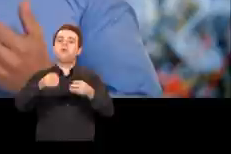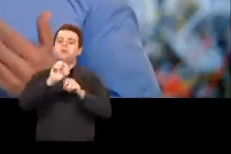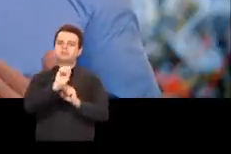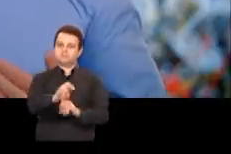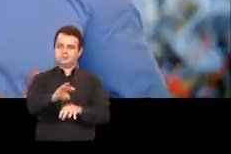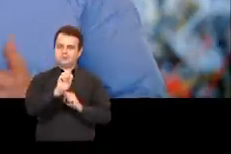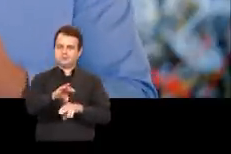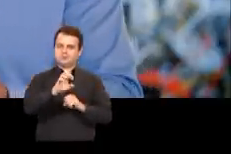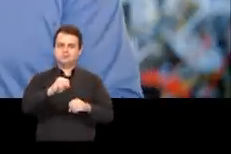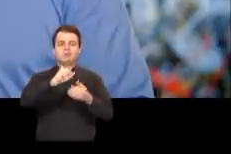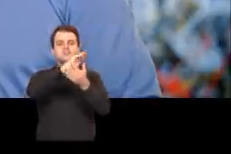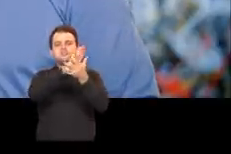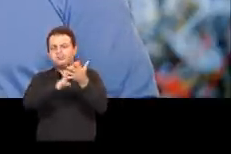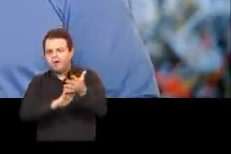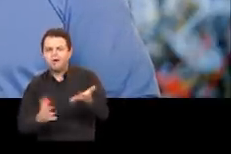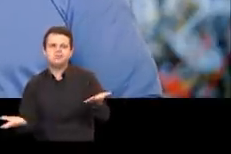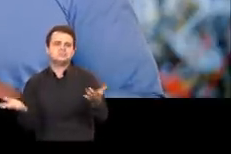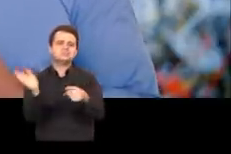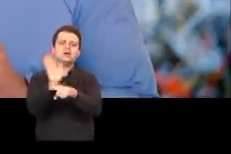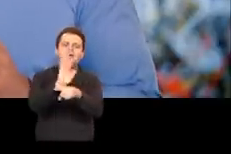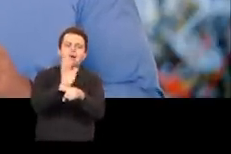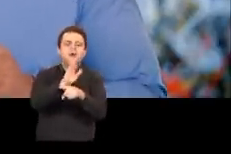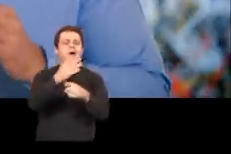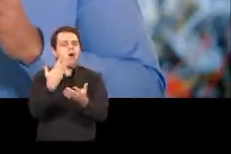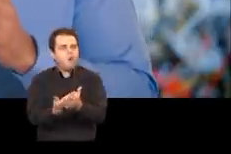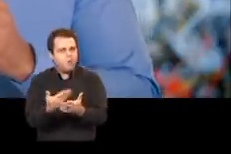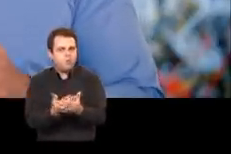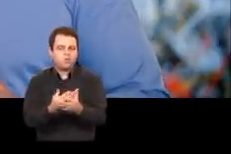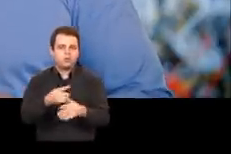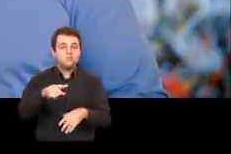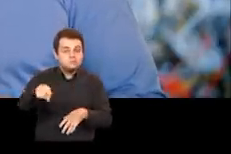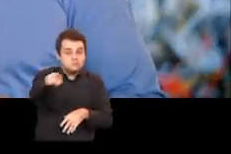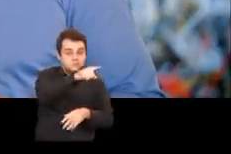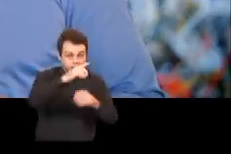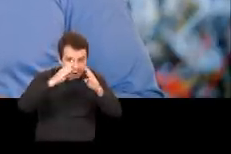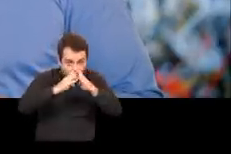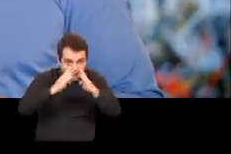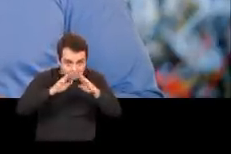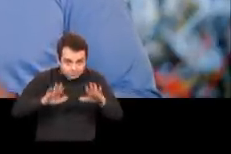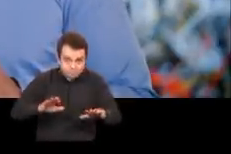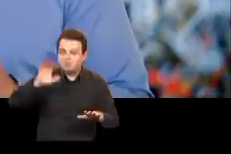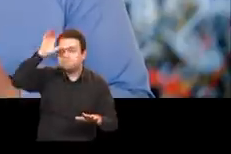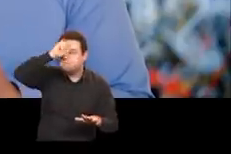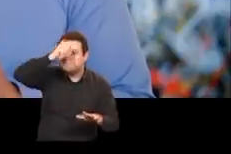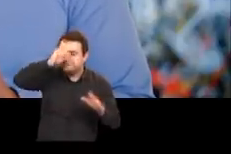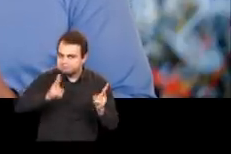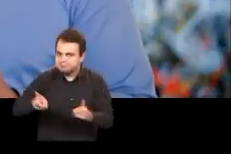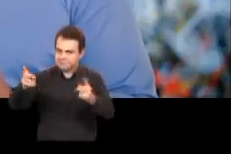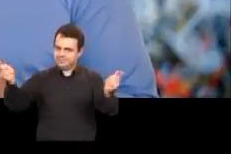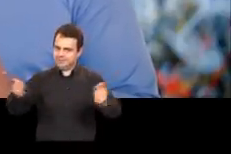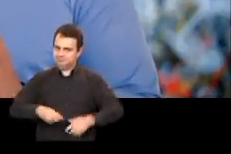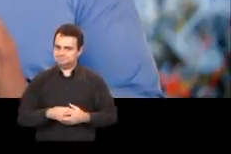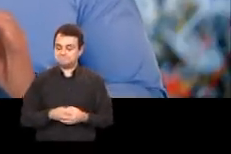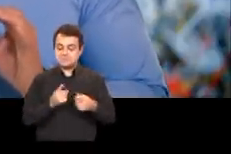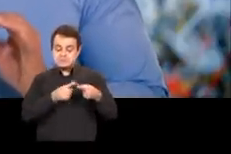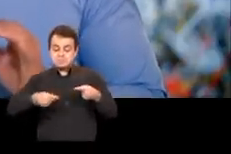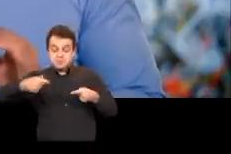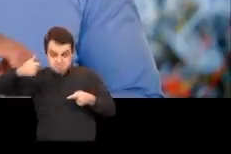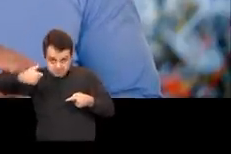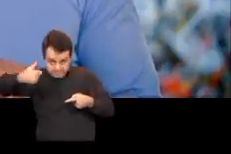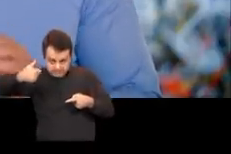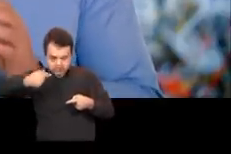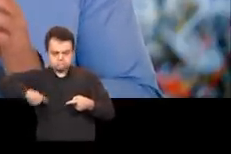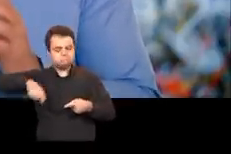com atividades e videoaulas para você continuar aprendendo em casa. E nesta primeira semana, preparamos